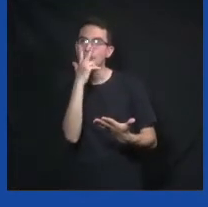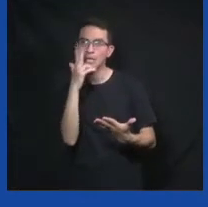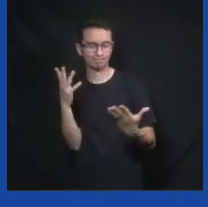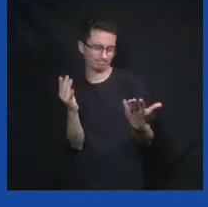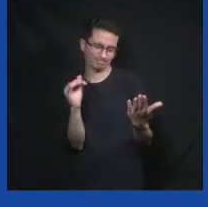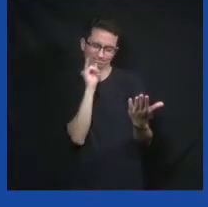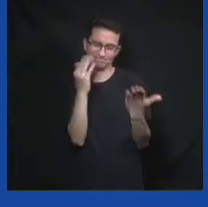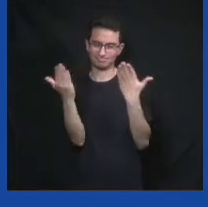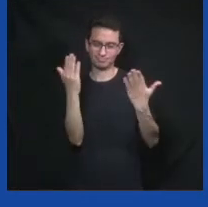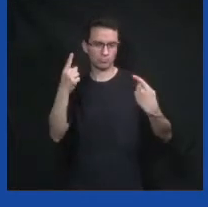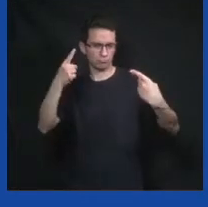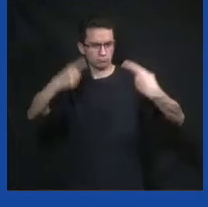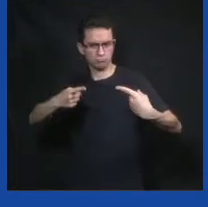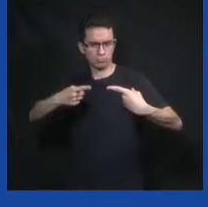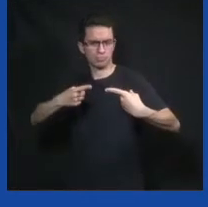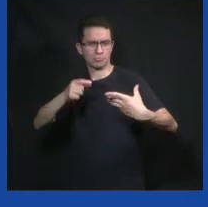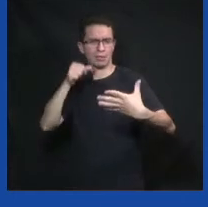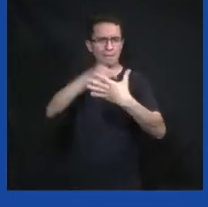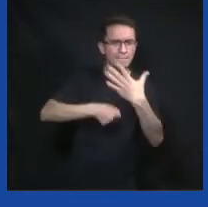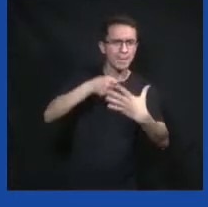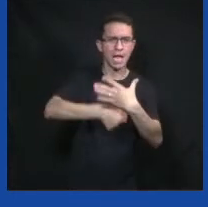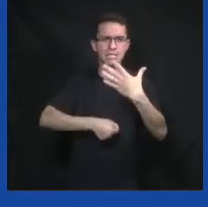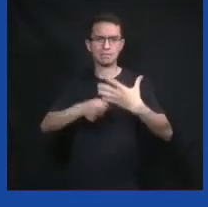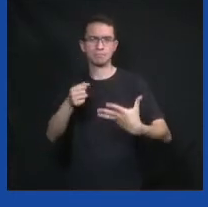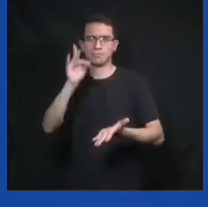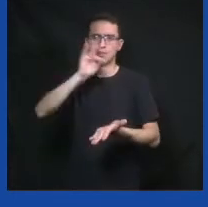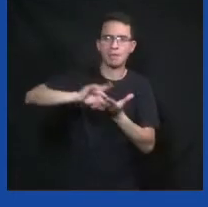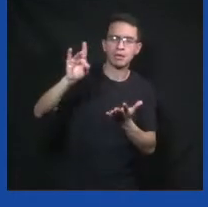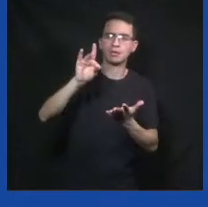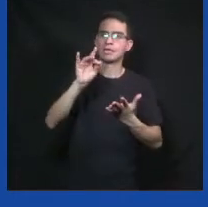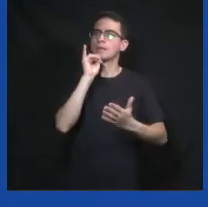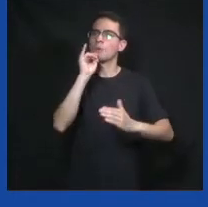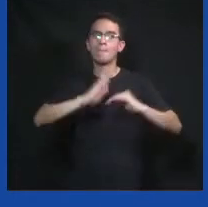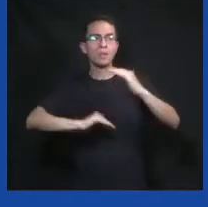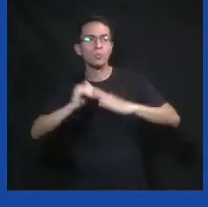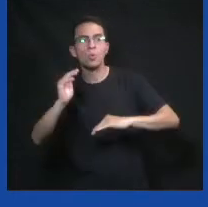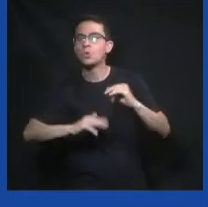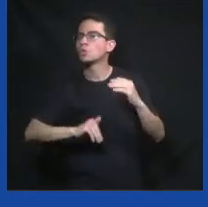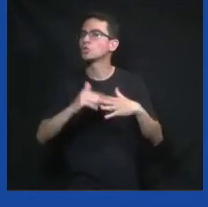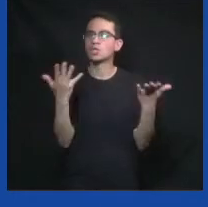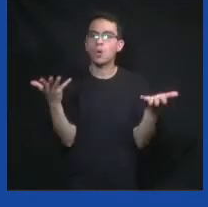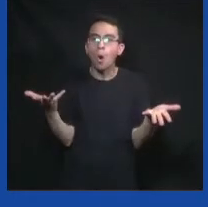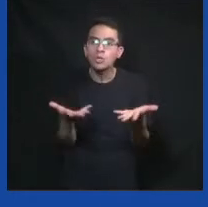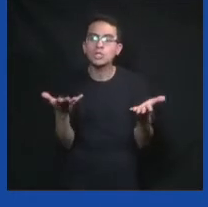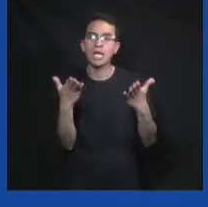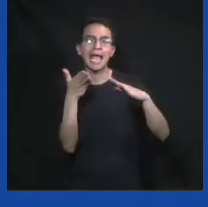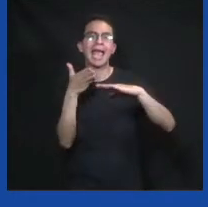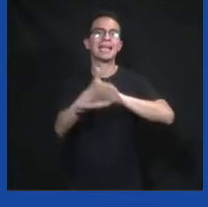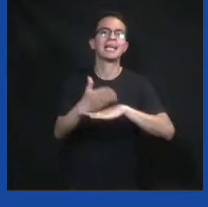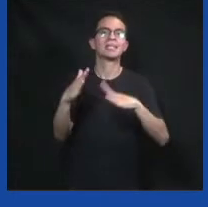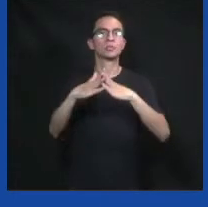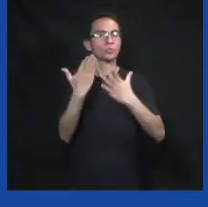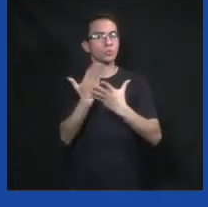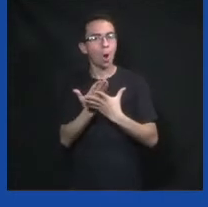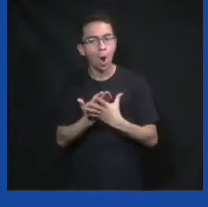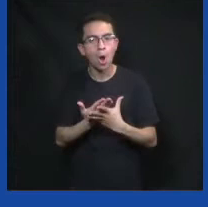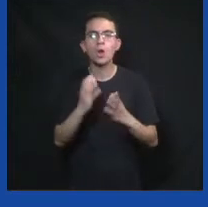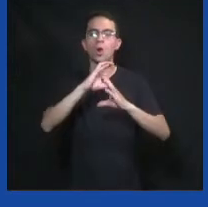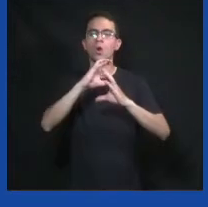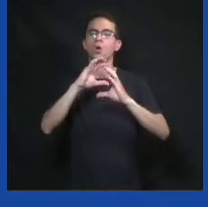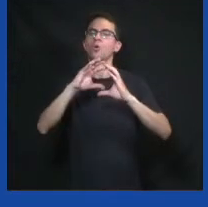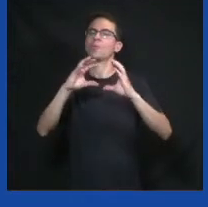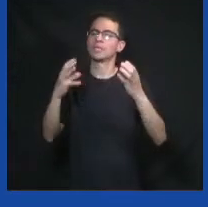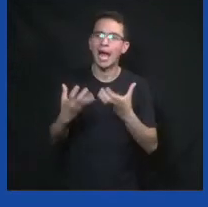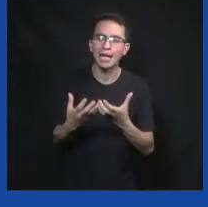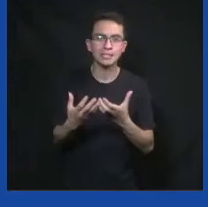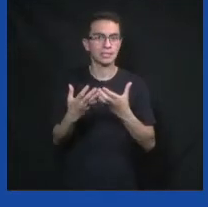do inimigo, né? A gente tem que desconstruir isso e trabalhar com metodologias que entrem dentro da sala de aula, que entrem dentro das comunidades, com conteúdos que